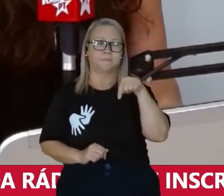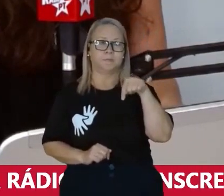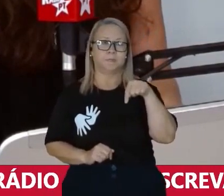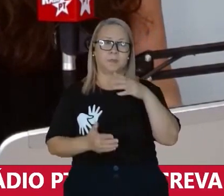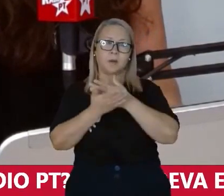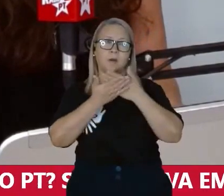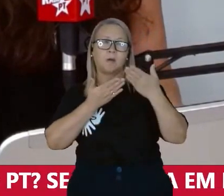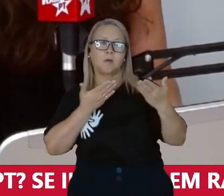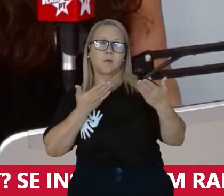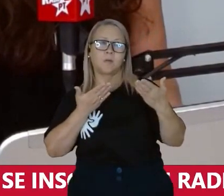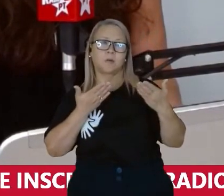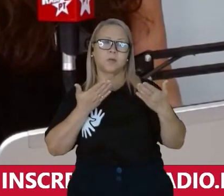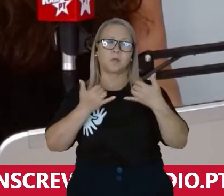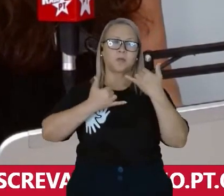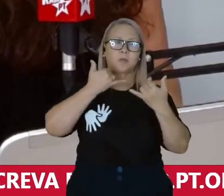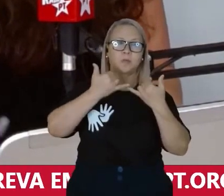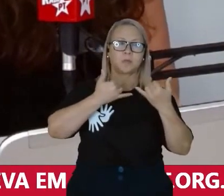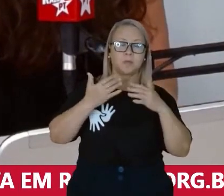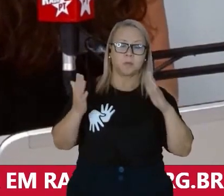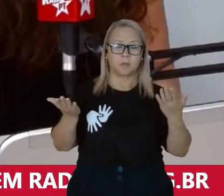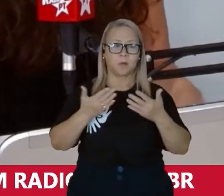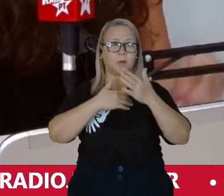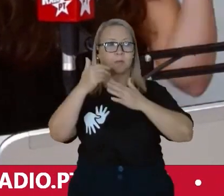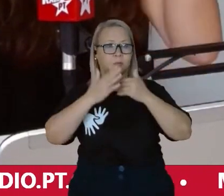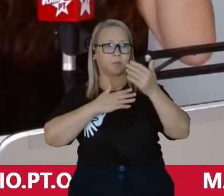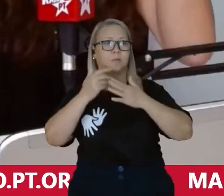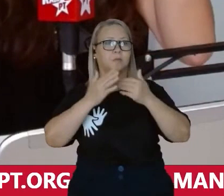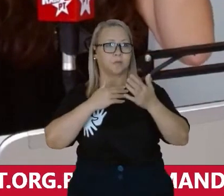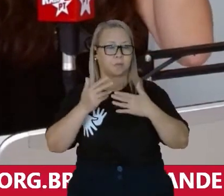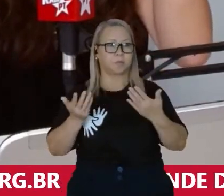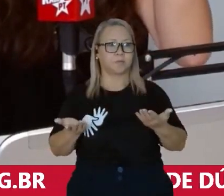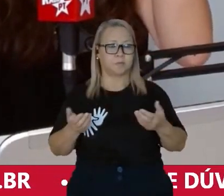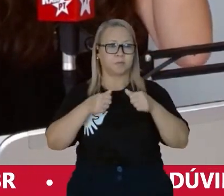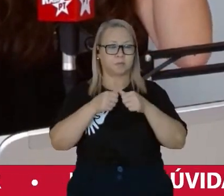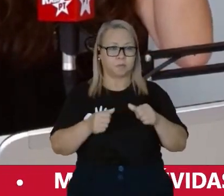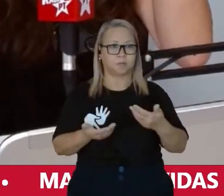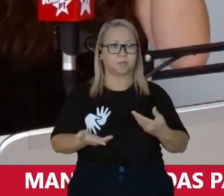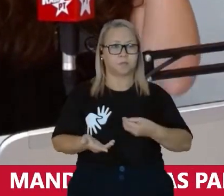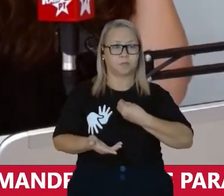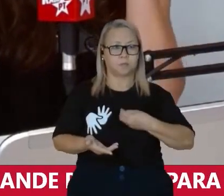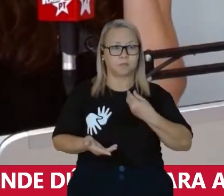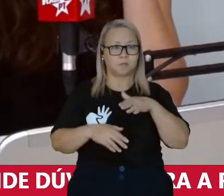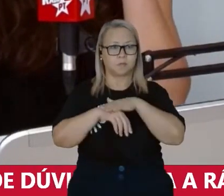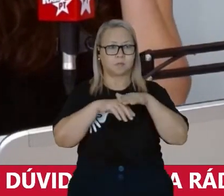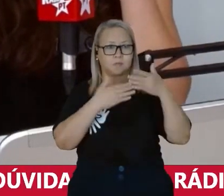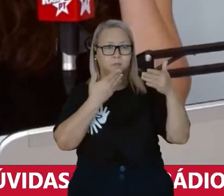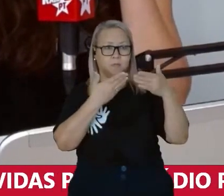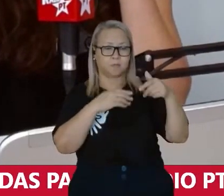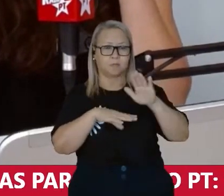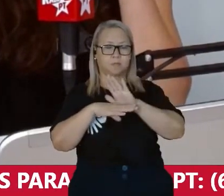começou como hobby e hoje em dia faz parte do meu ativismo. Tanto que, assim, eu estou aqui conversando com você, mas eu estava contribuindo